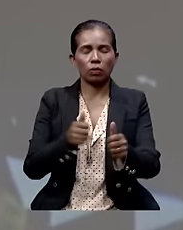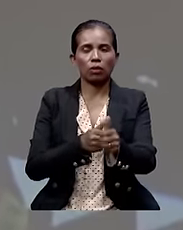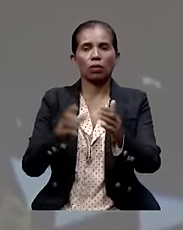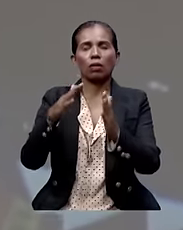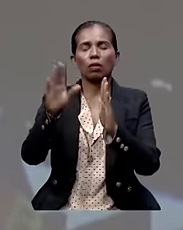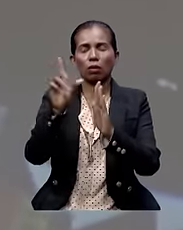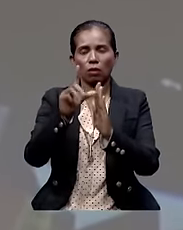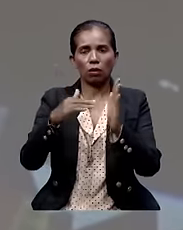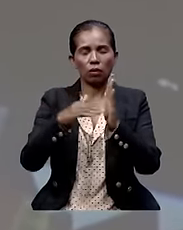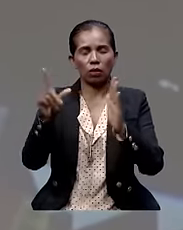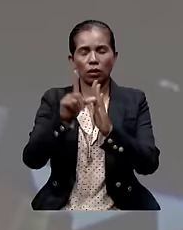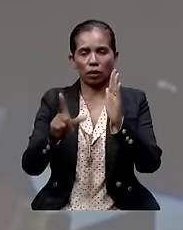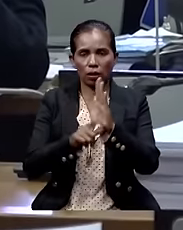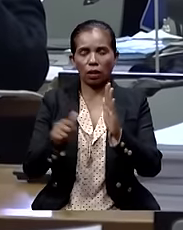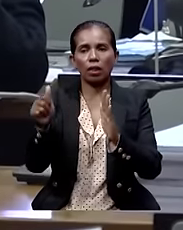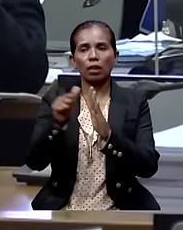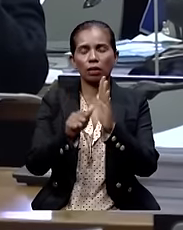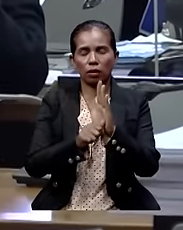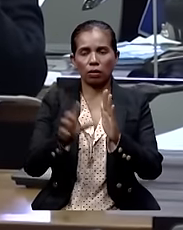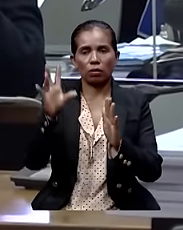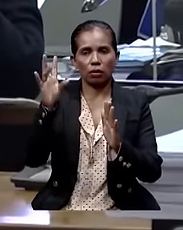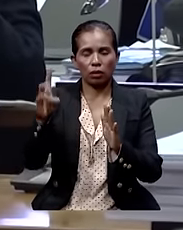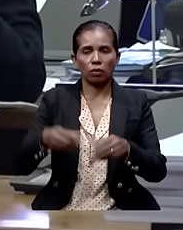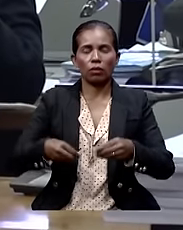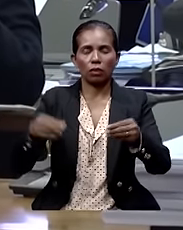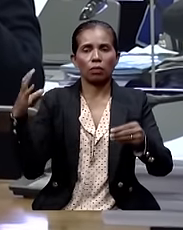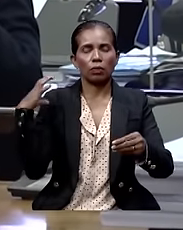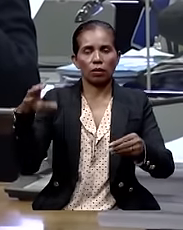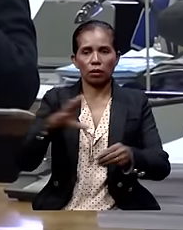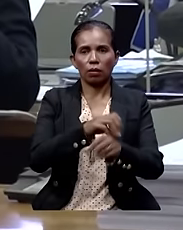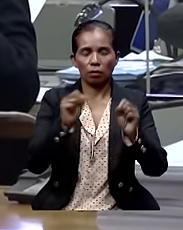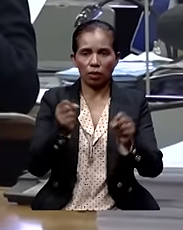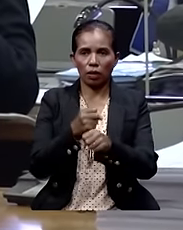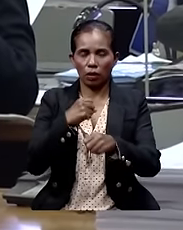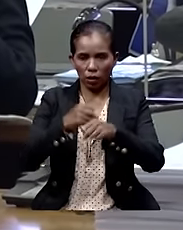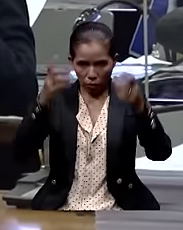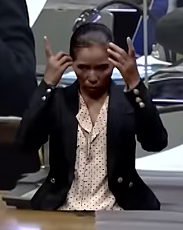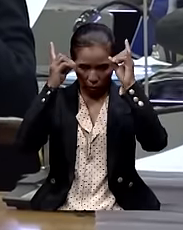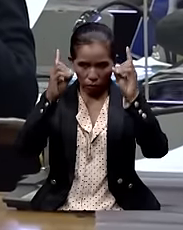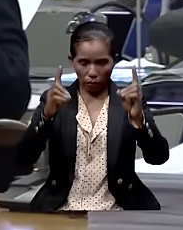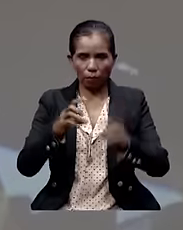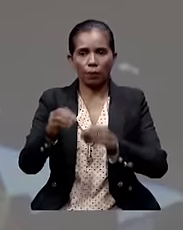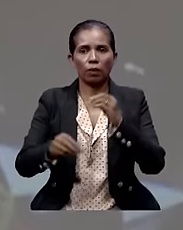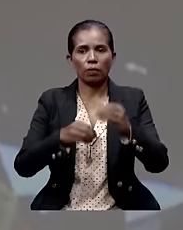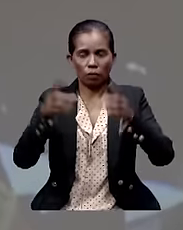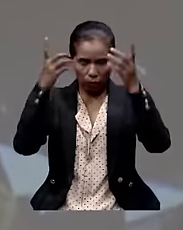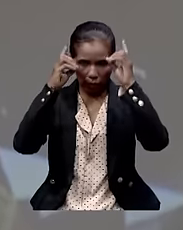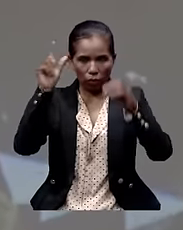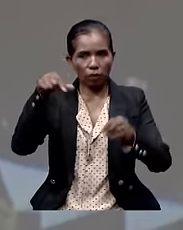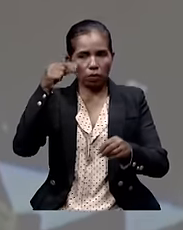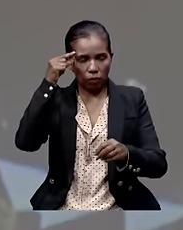função pública e artigo rito, nebe for competência ba função pública, magbele halo decisão. Quando a decisão